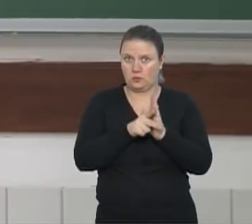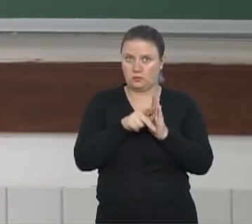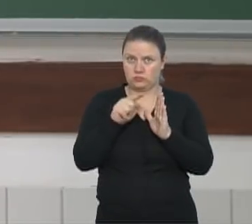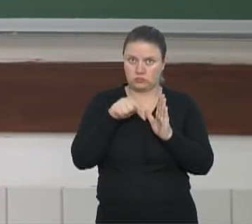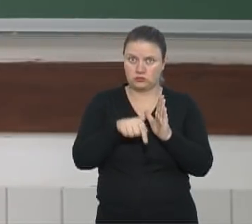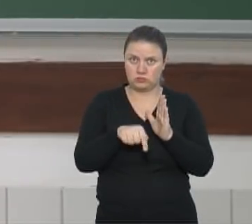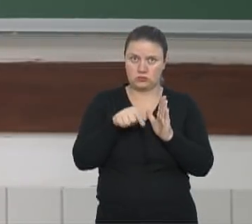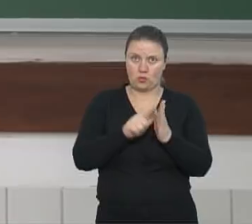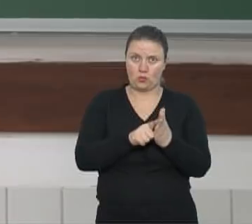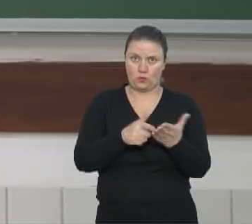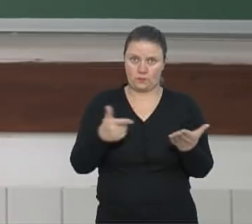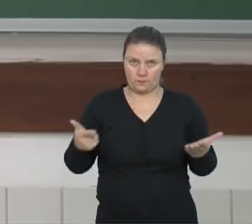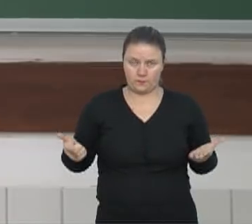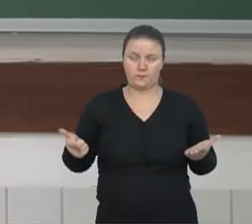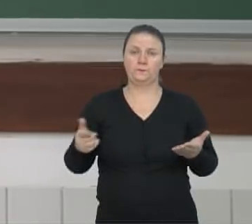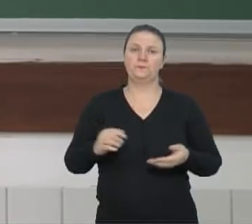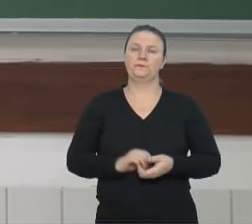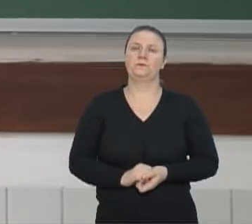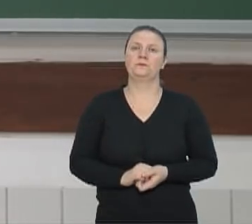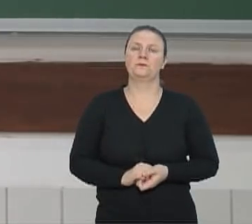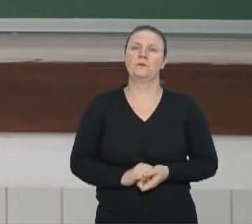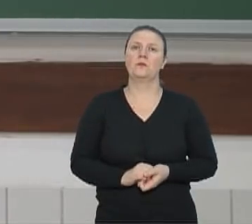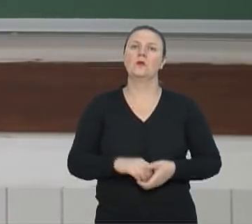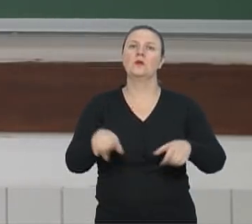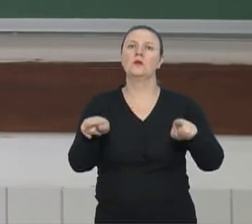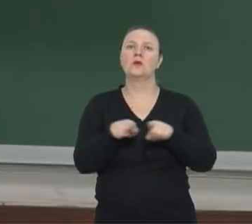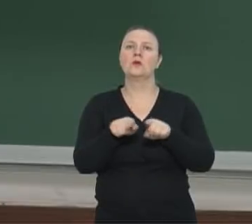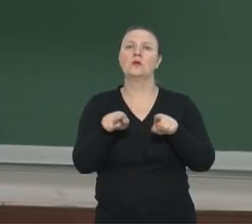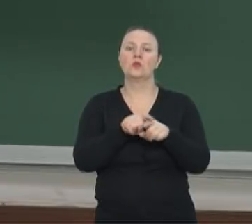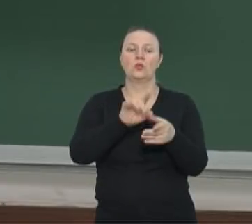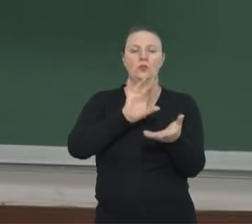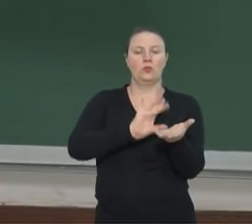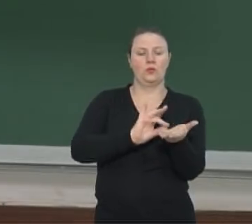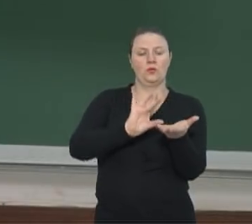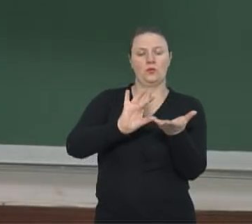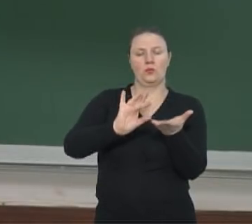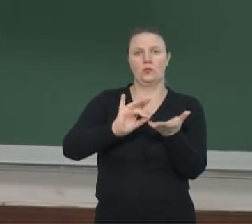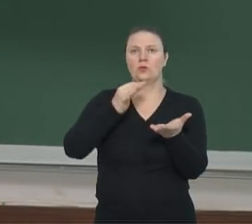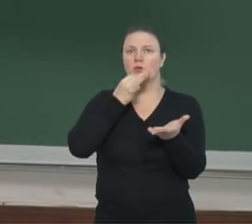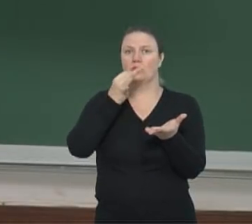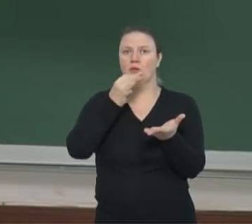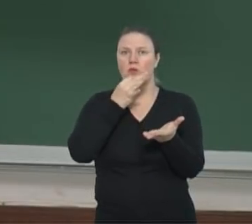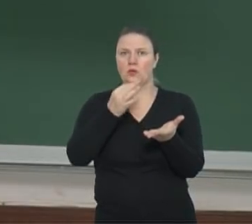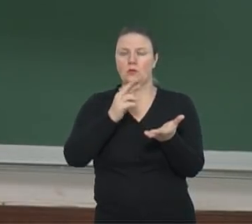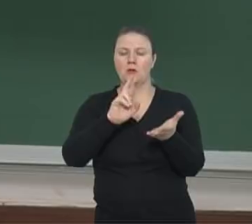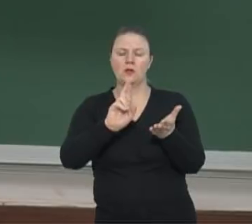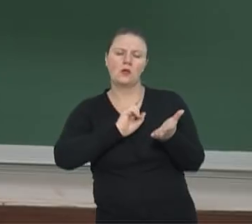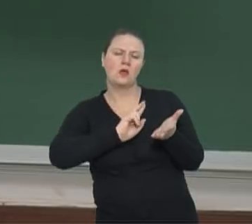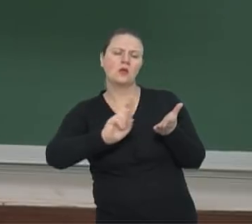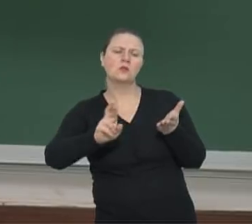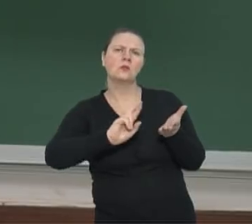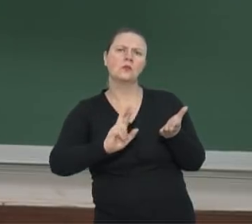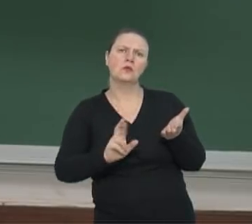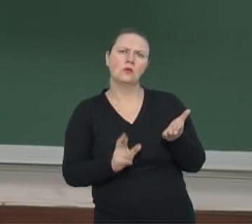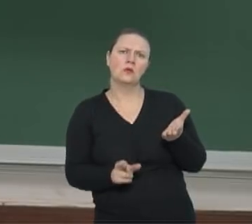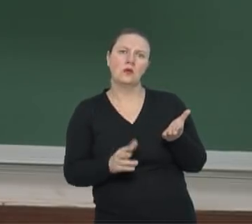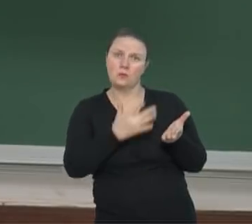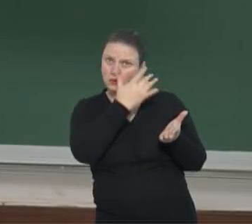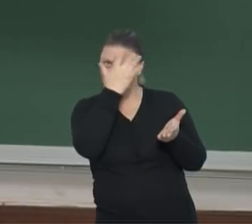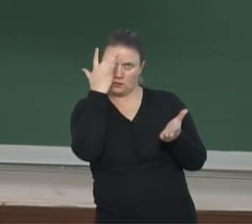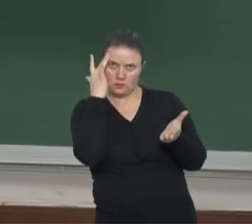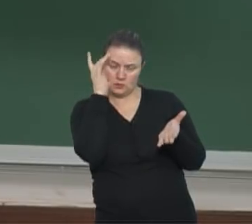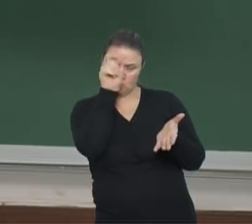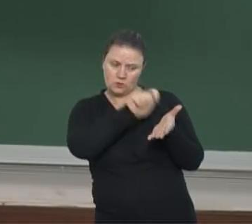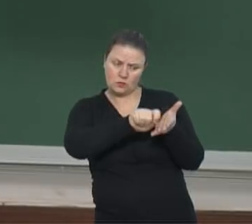pelo que ele fala, entendeu? No caso do artigo de opinião, quem responde é quem escreve, é quem faz. Por isso que ele sempre tem que ter